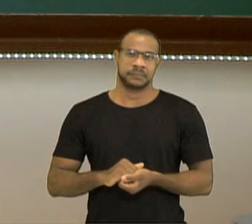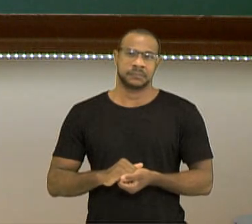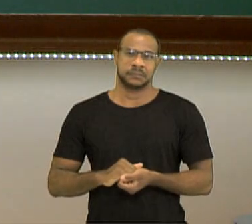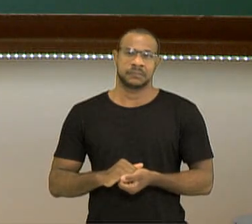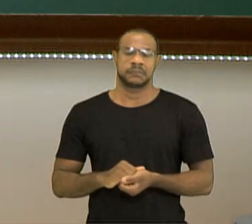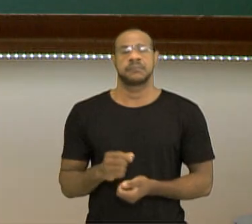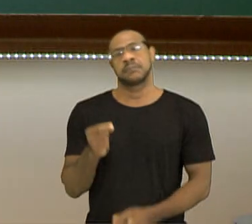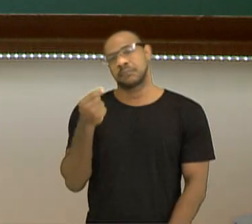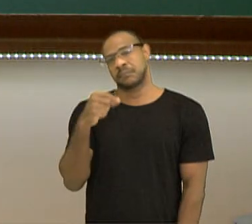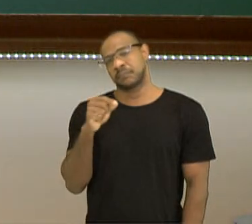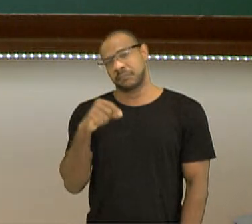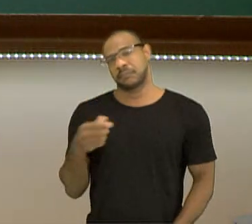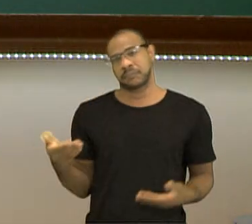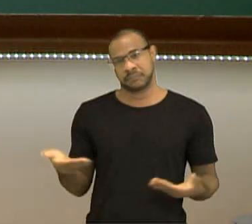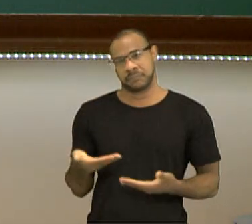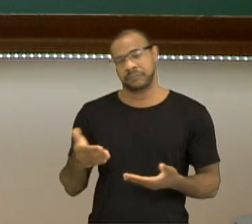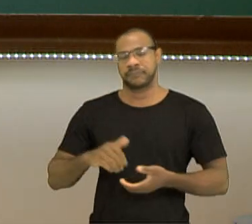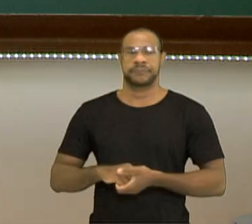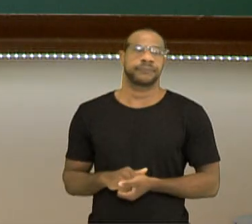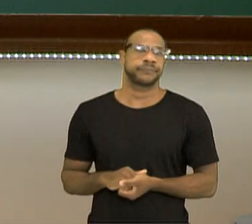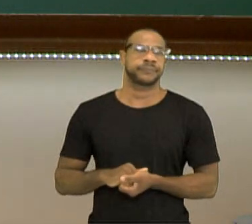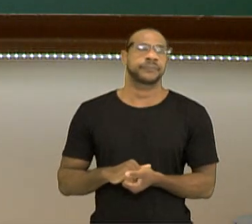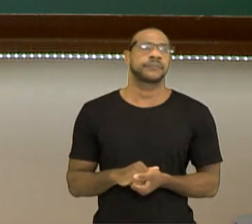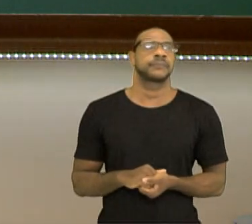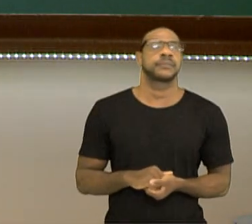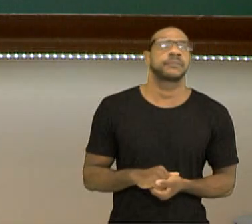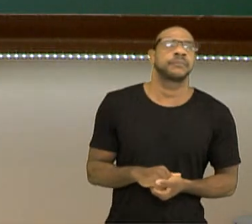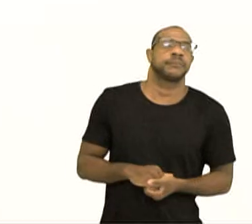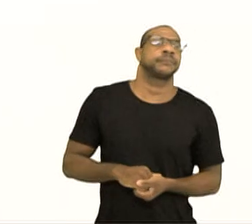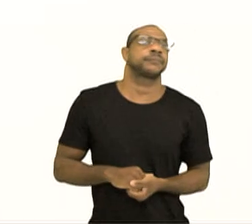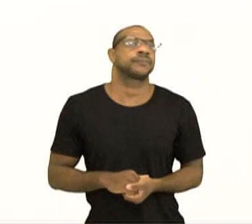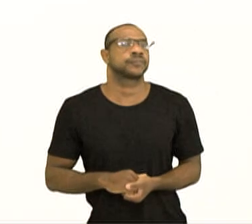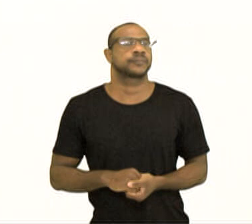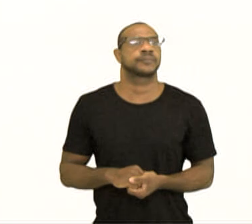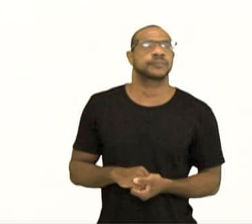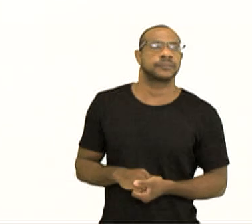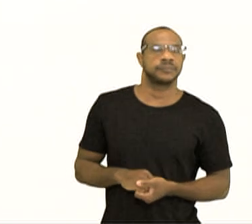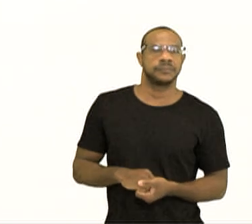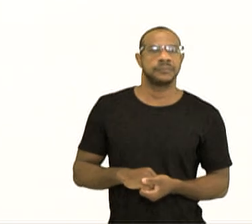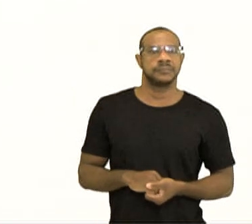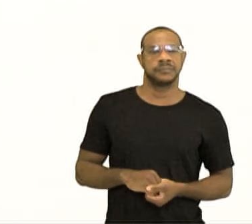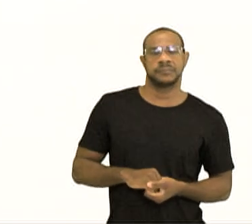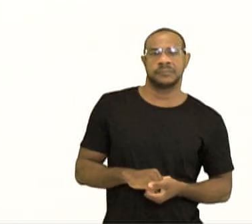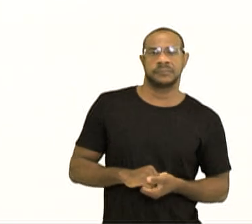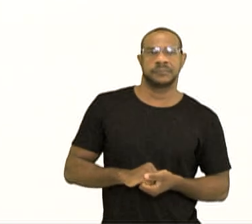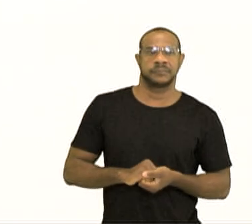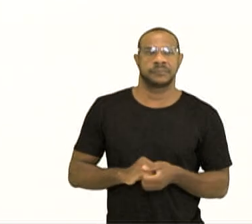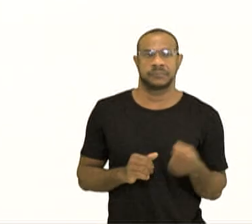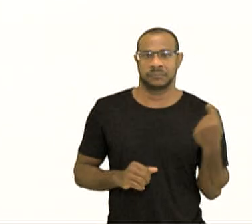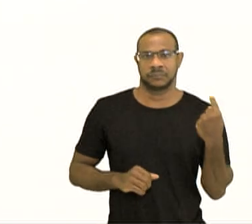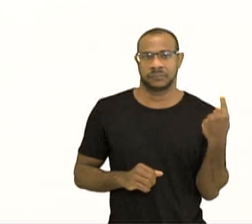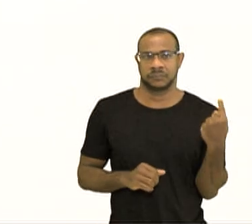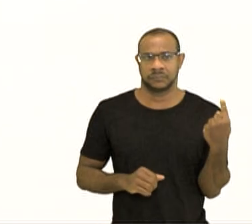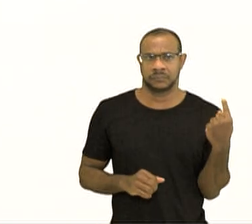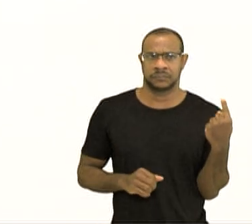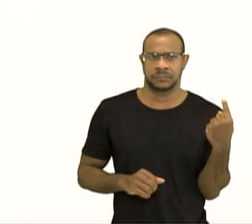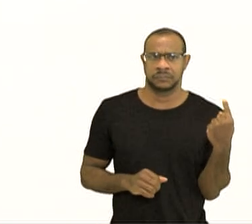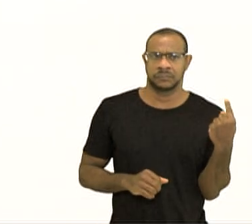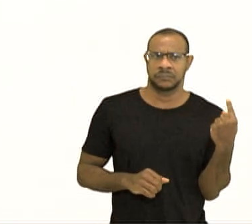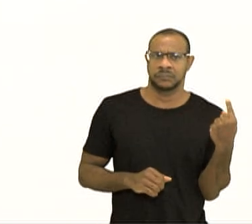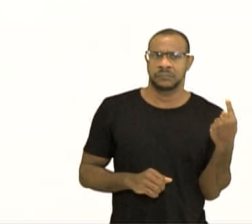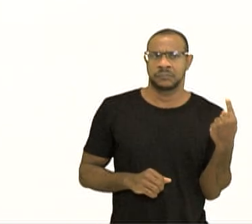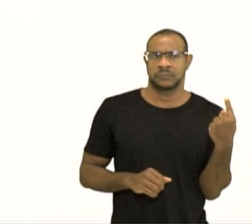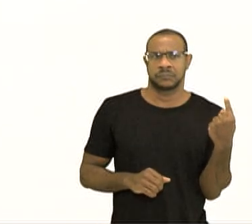Vamos corrigir então a nossa interpretação, pessoal? Vamos lá. How old must you be to go scuba diving? 12